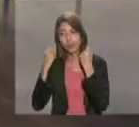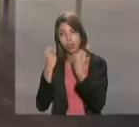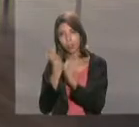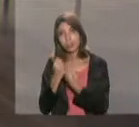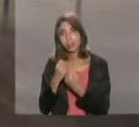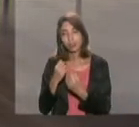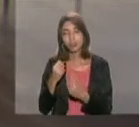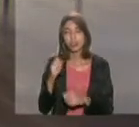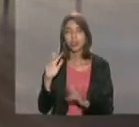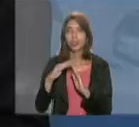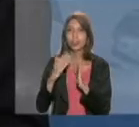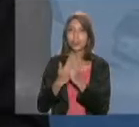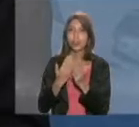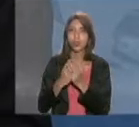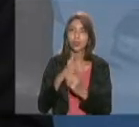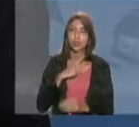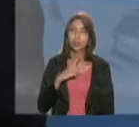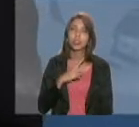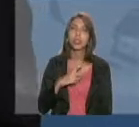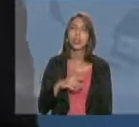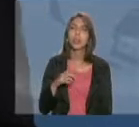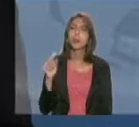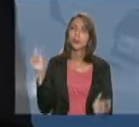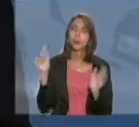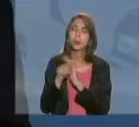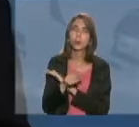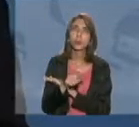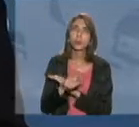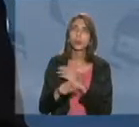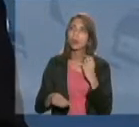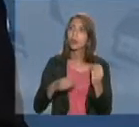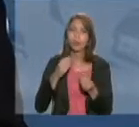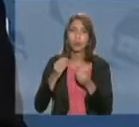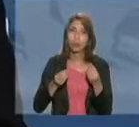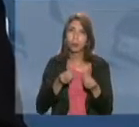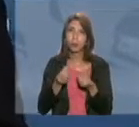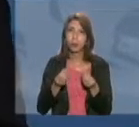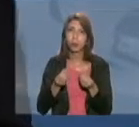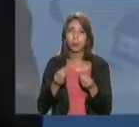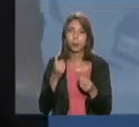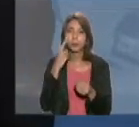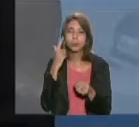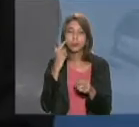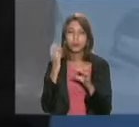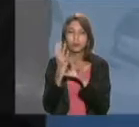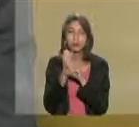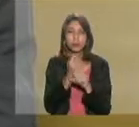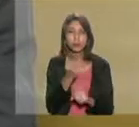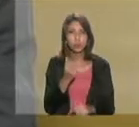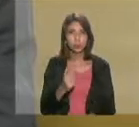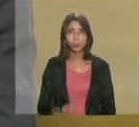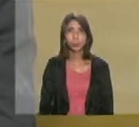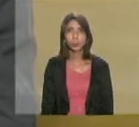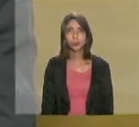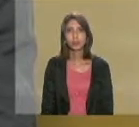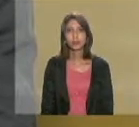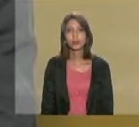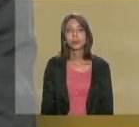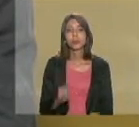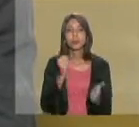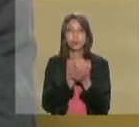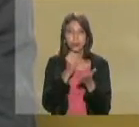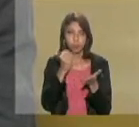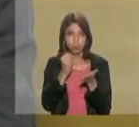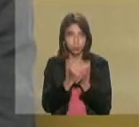o Maracanã, ali na estátua do Belino. Eu pergunto para o senhor, como é que vai ficar esta questão da concessão? Bom, um contrato